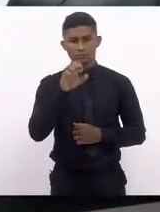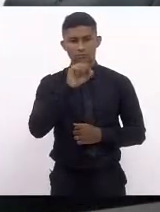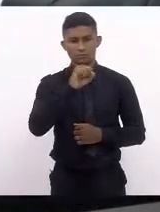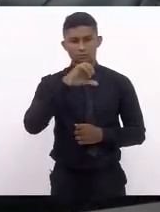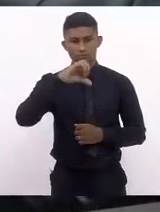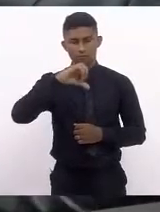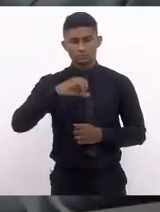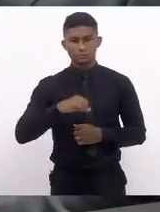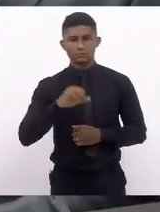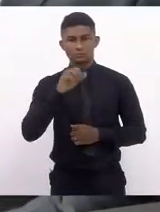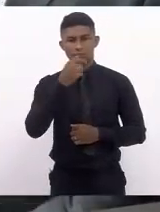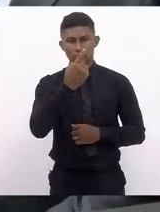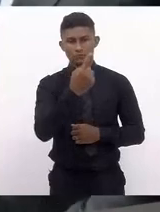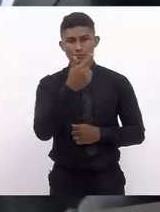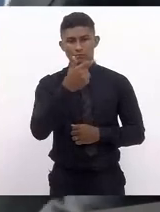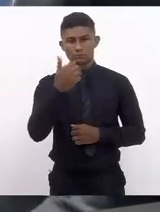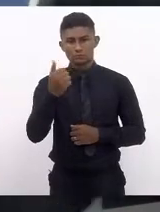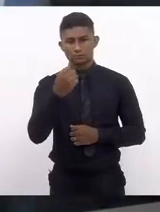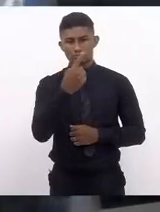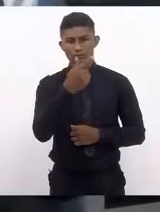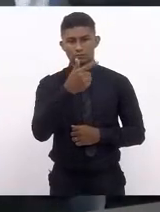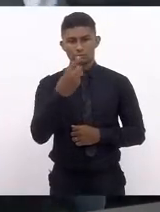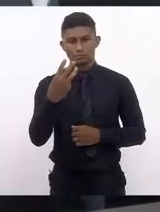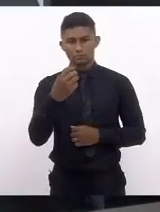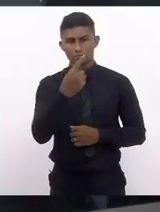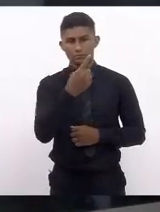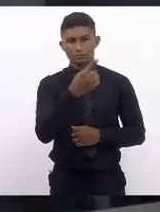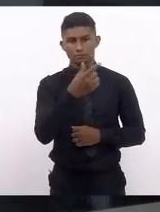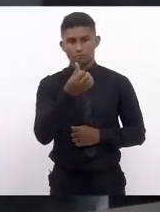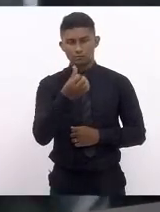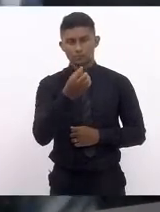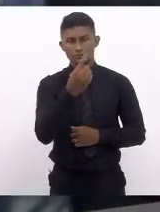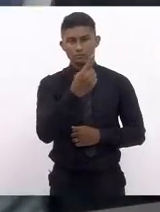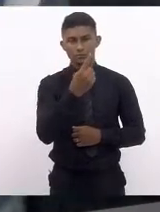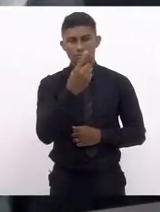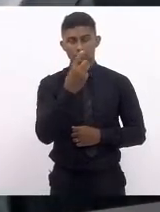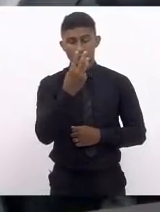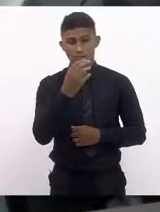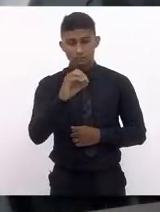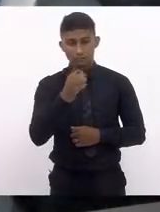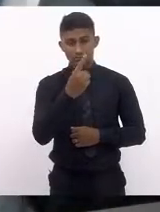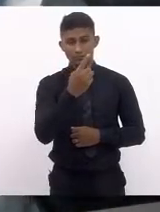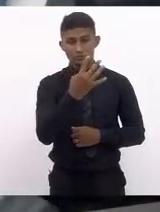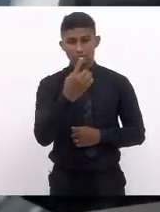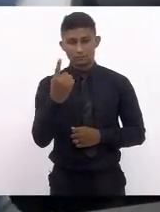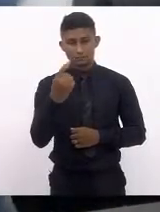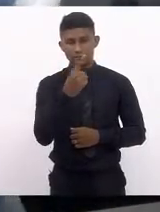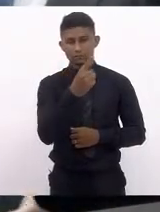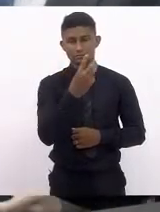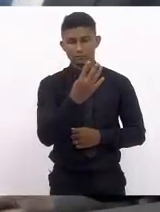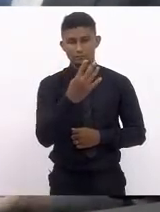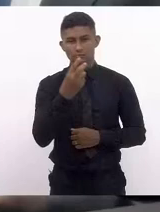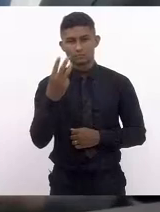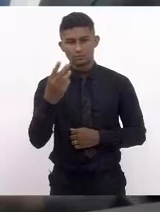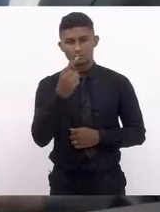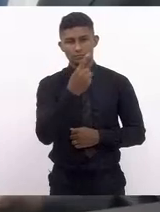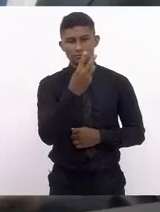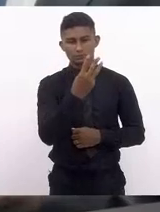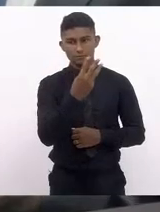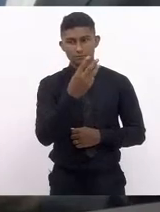em 89 121/123 126/127 130 141/143